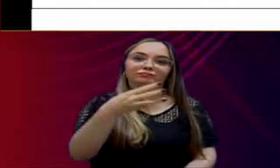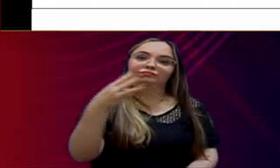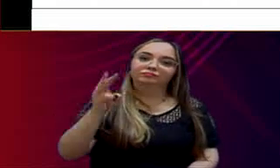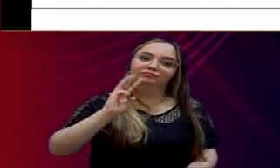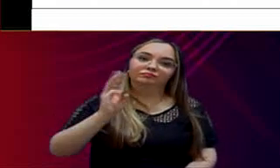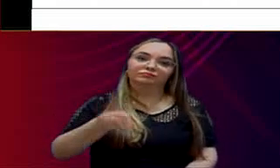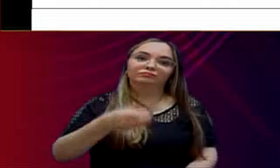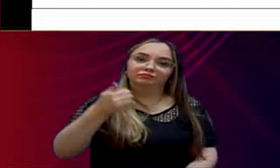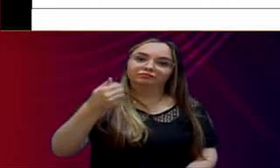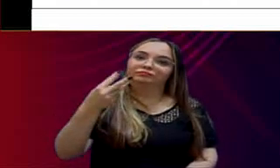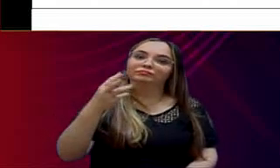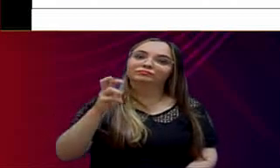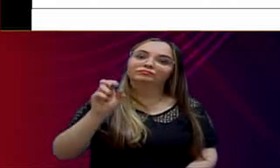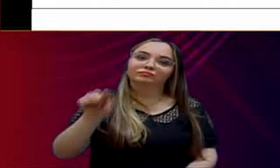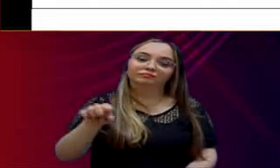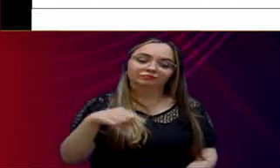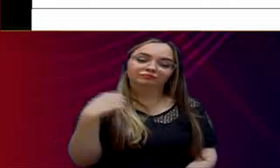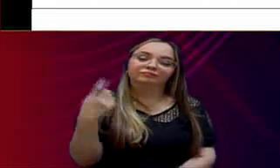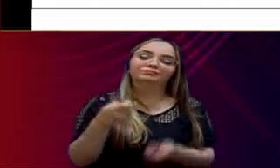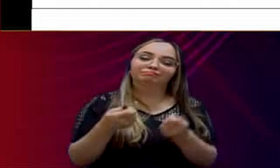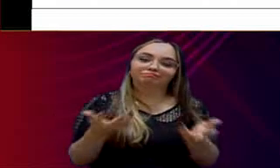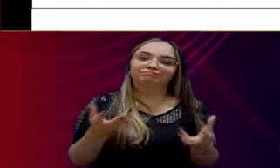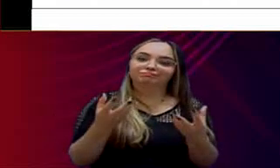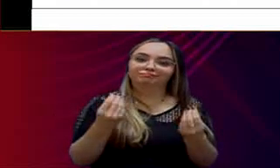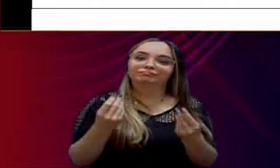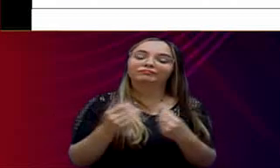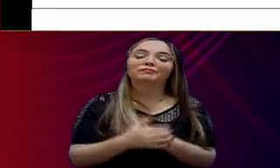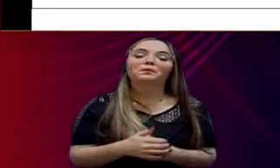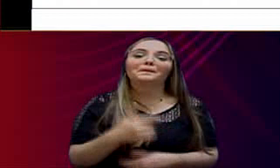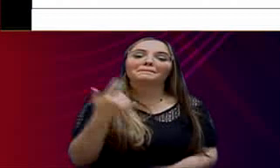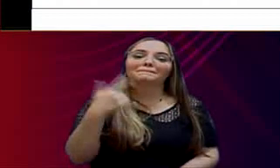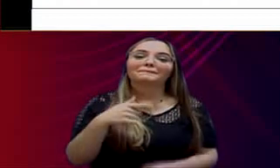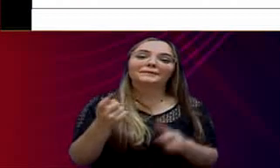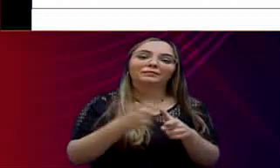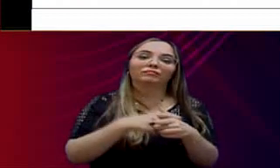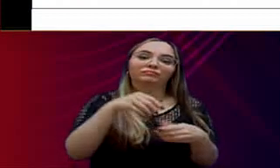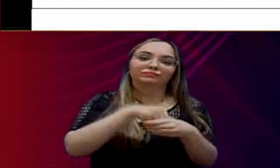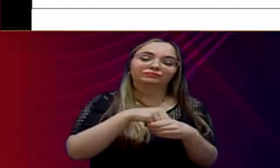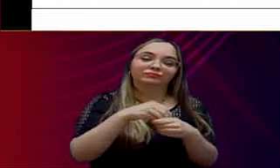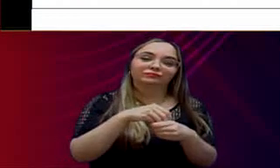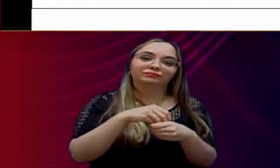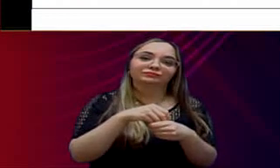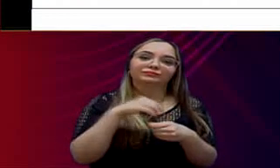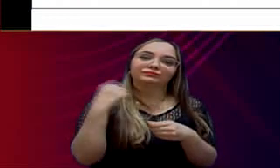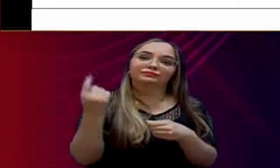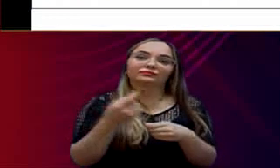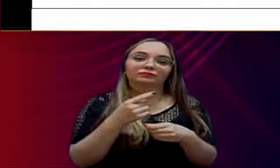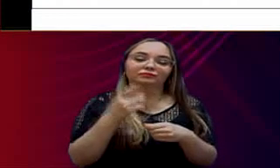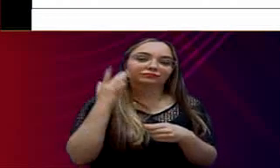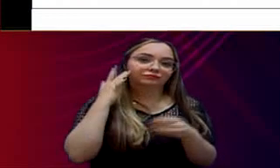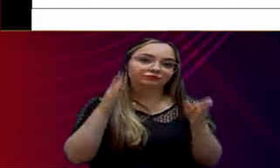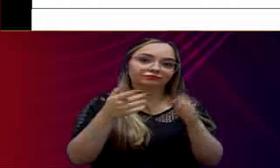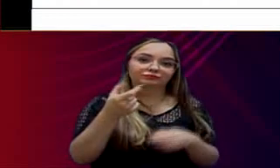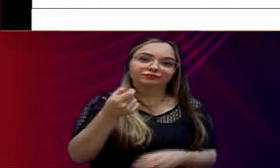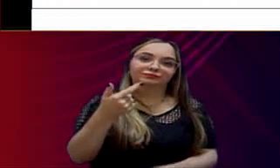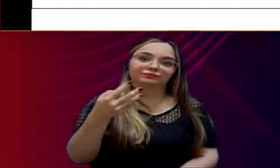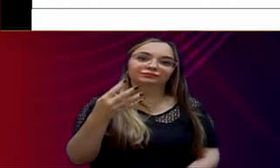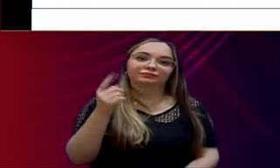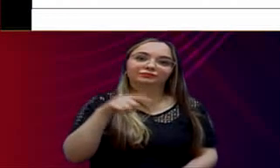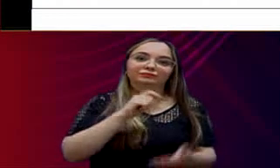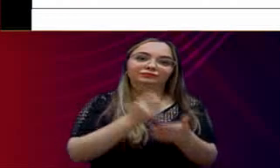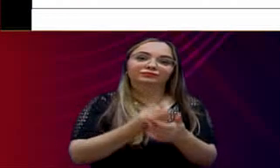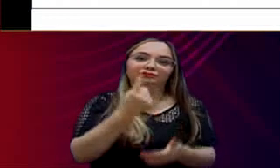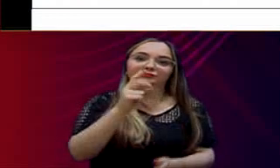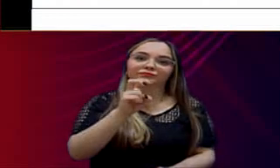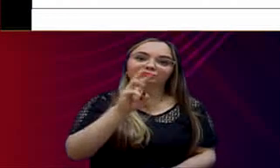33.135 também é uma despesa caráter continuado o serviço da dívida interna tem uma previsão para 2024 de pagamento de